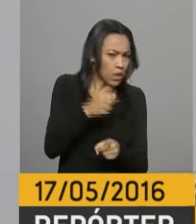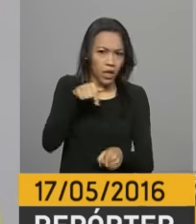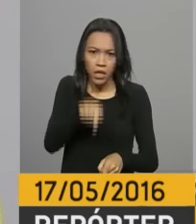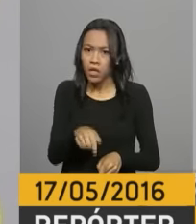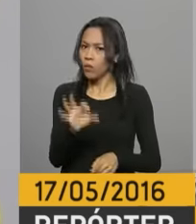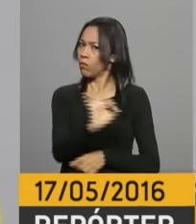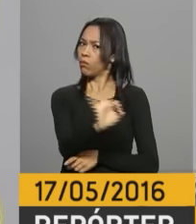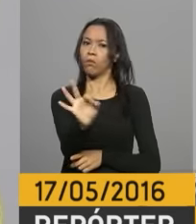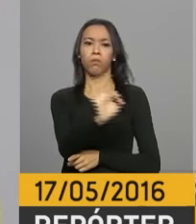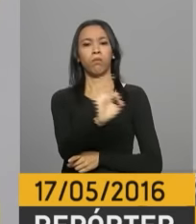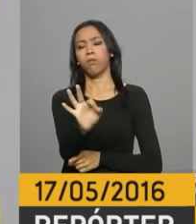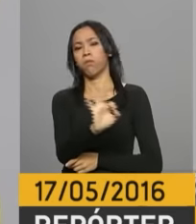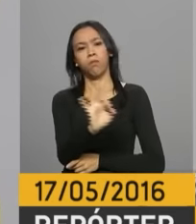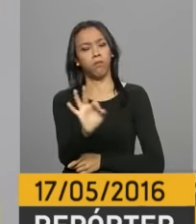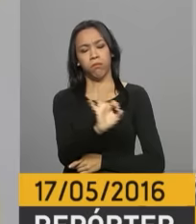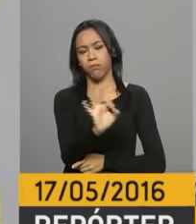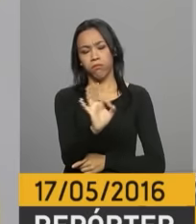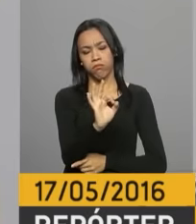está